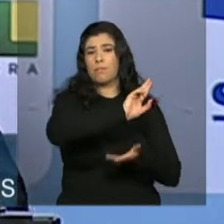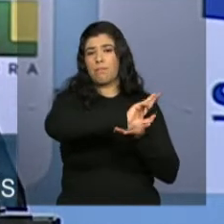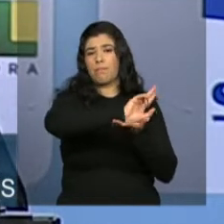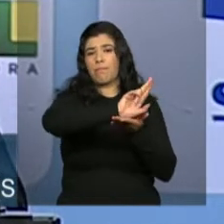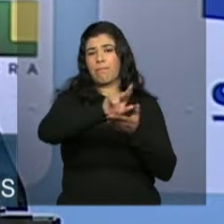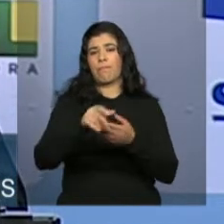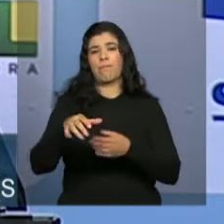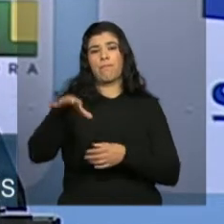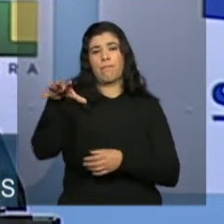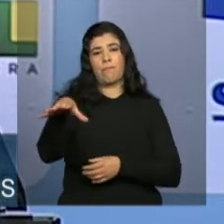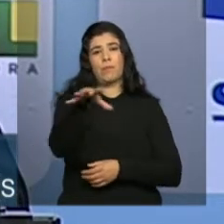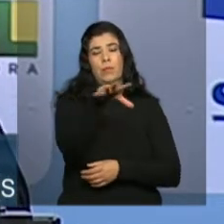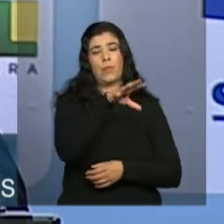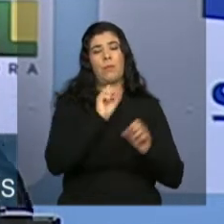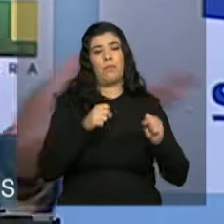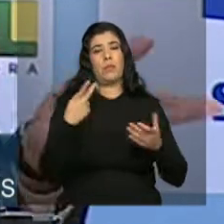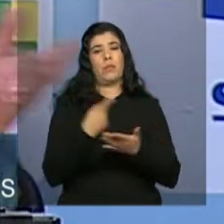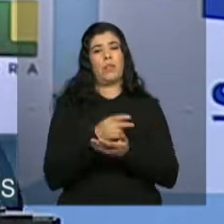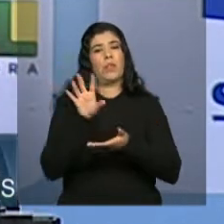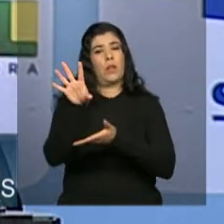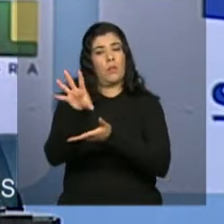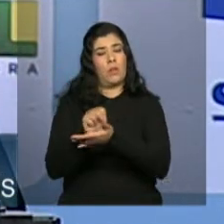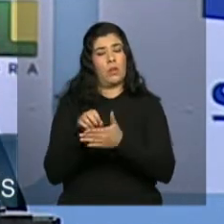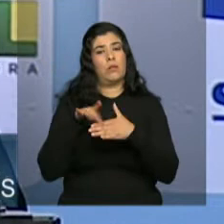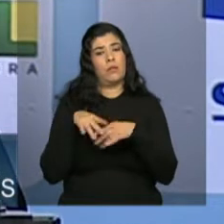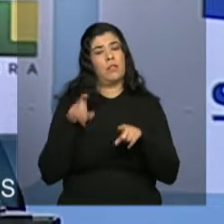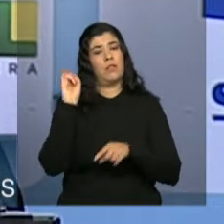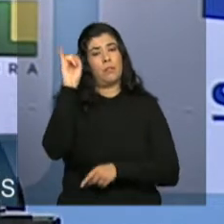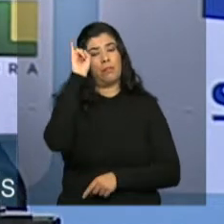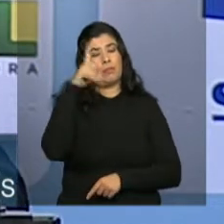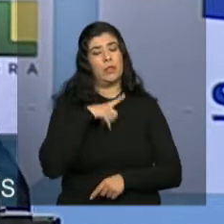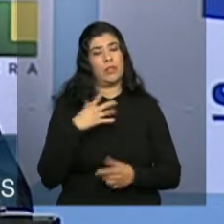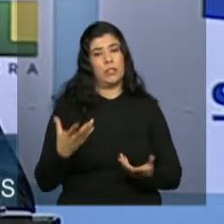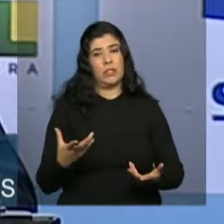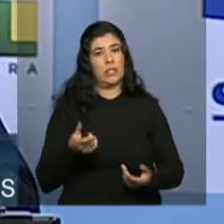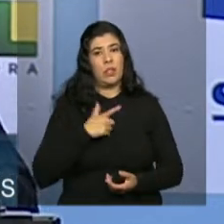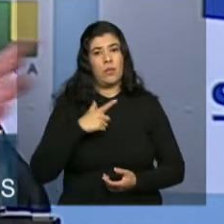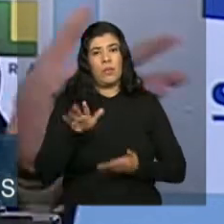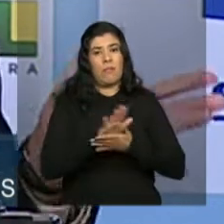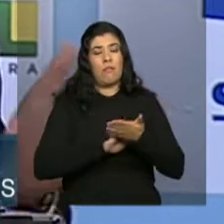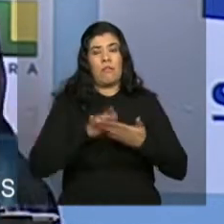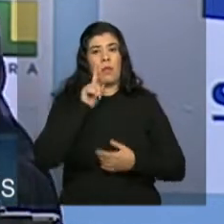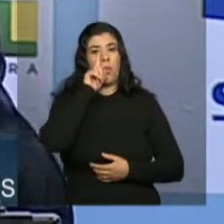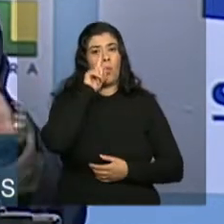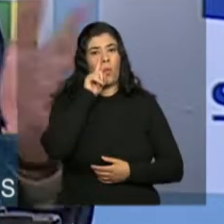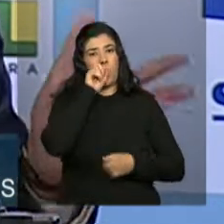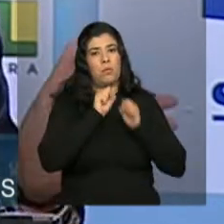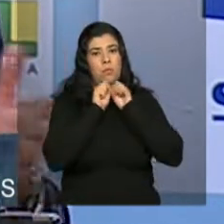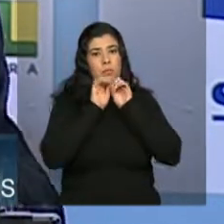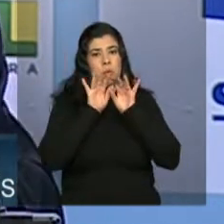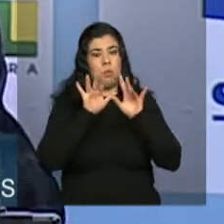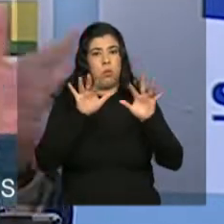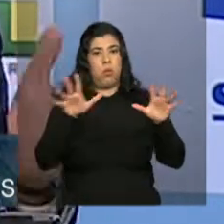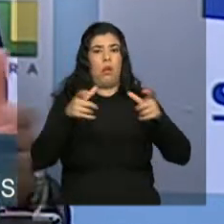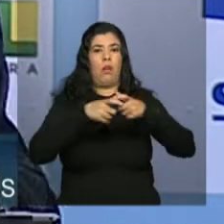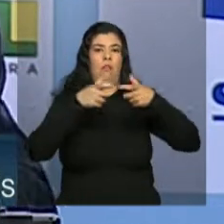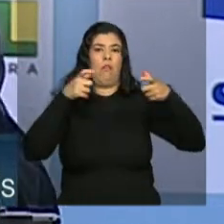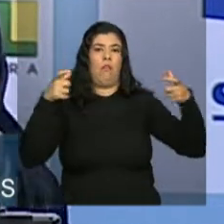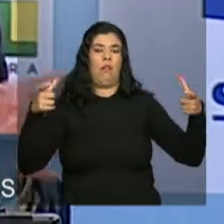onde pode realmente acontecer e por isso que ela fez cuidados que me falou mas não tem nenhum risco de transmissão